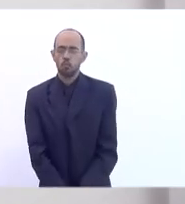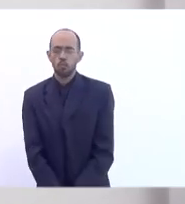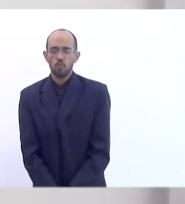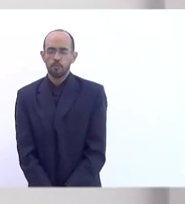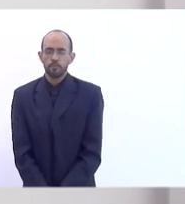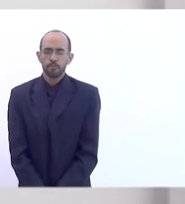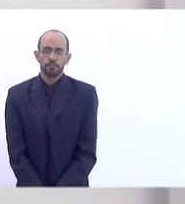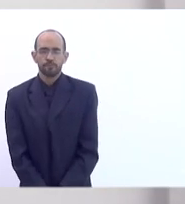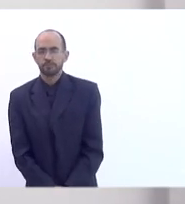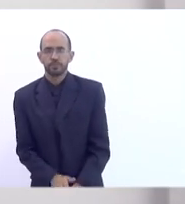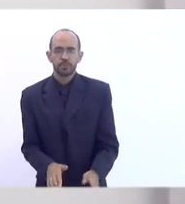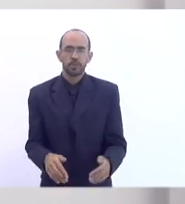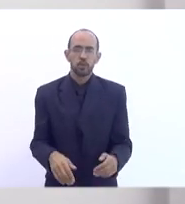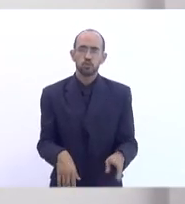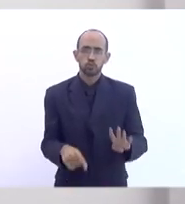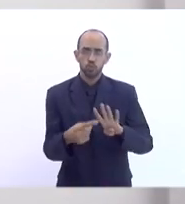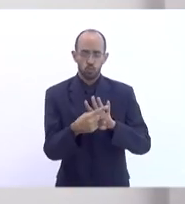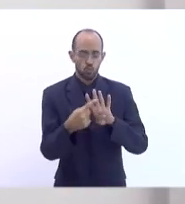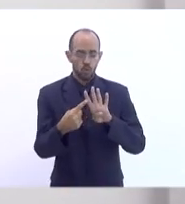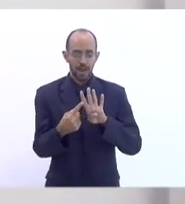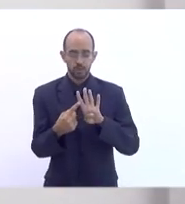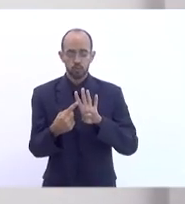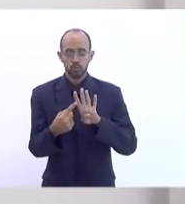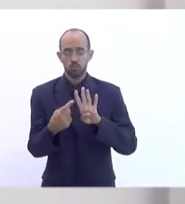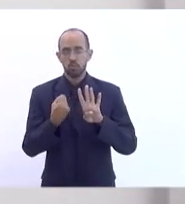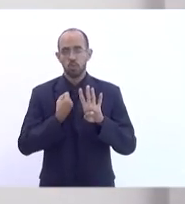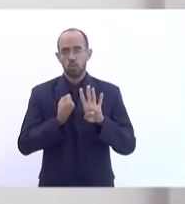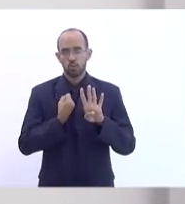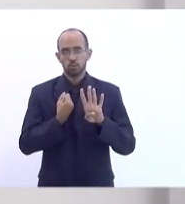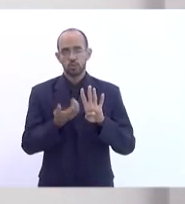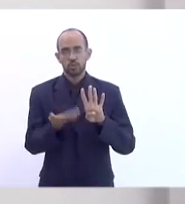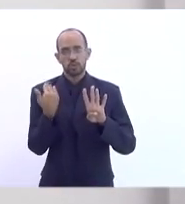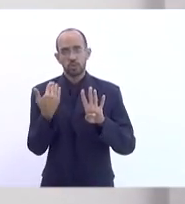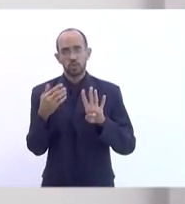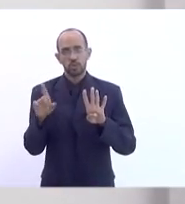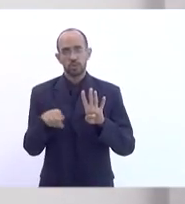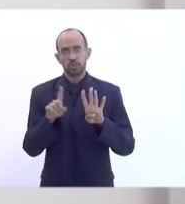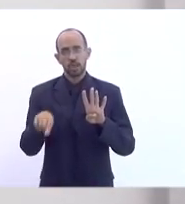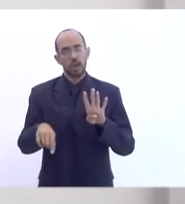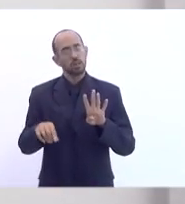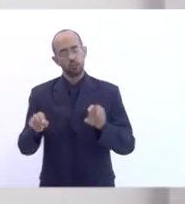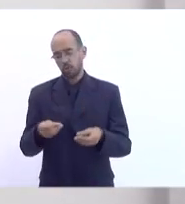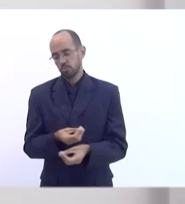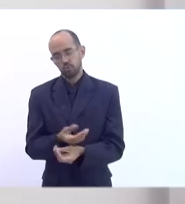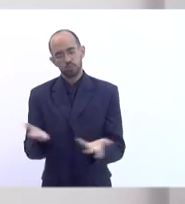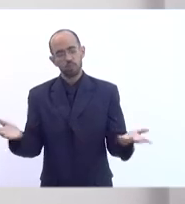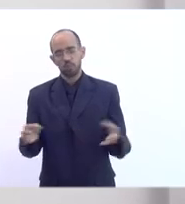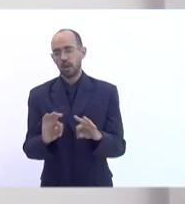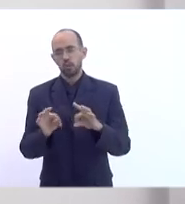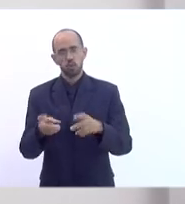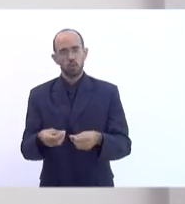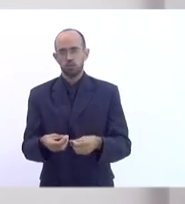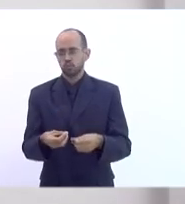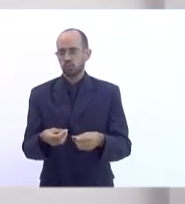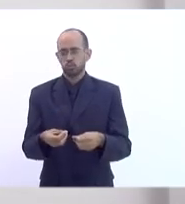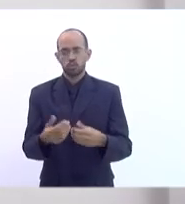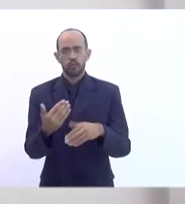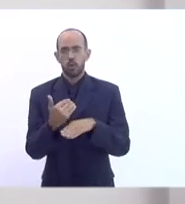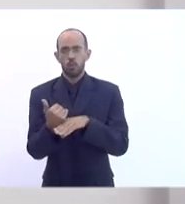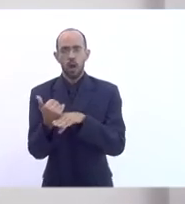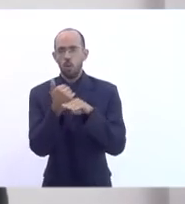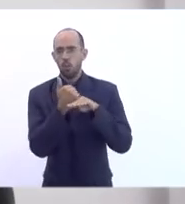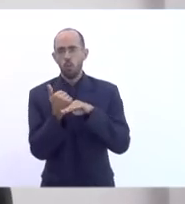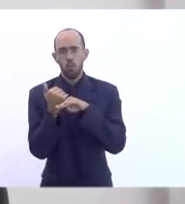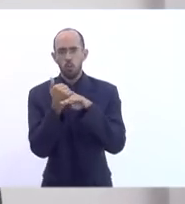anteriores que foram quatro anulados pela Exatus o que que acontece foi para todos então não adianta alegar